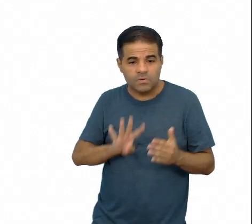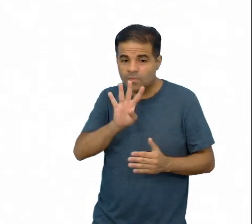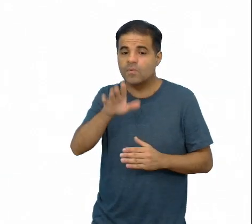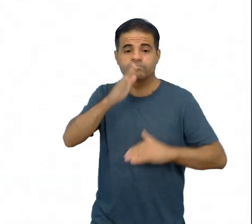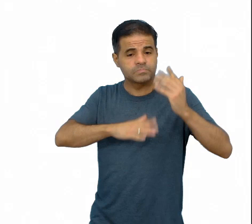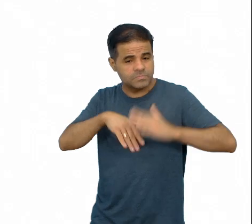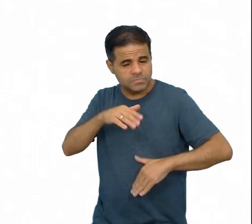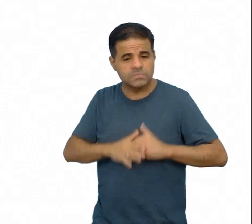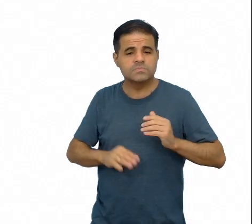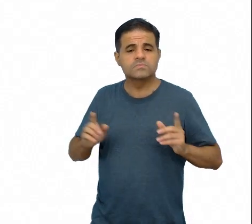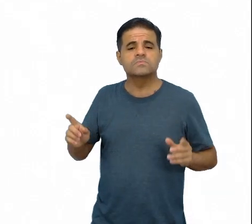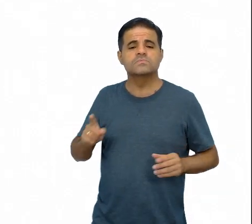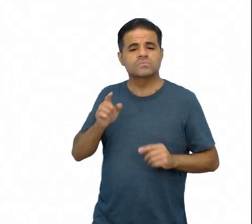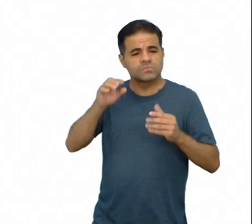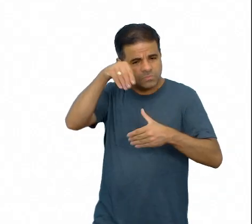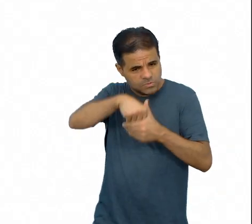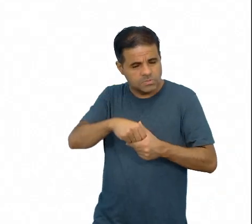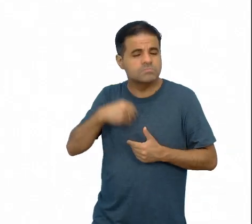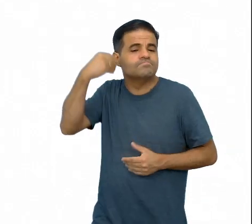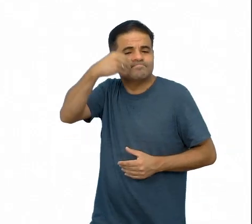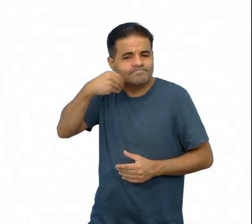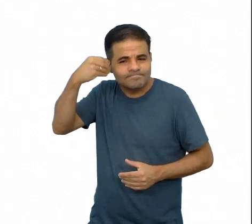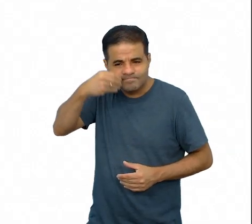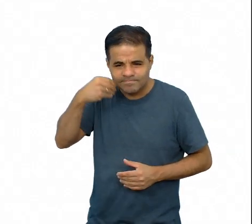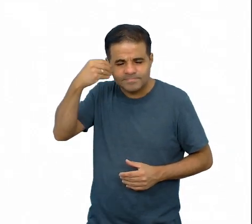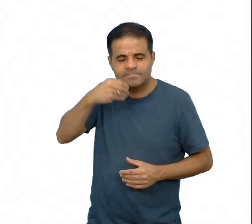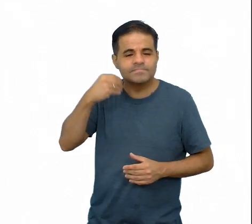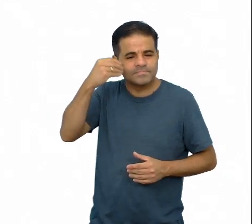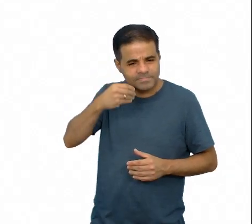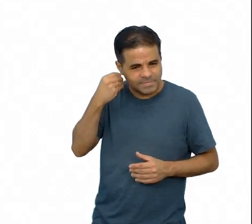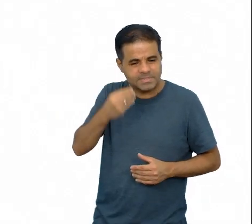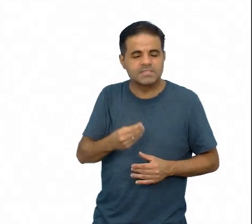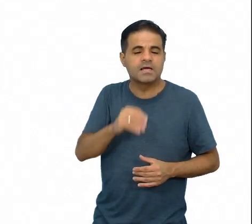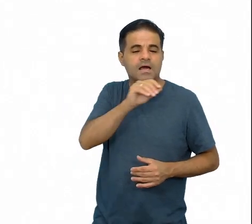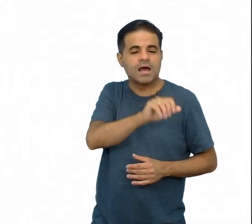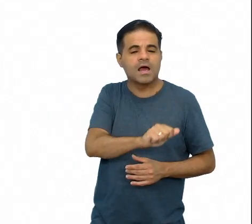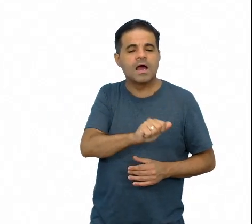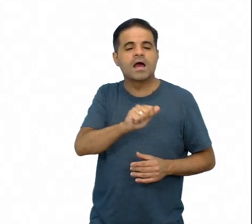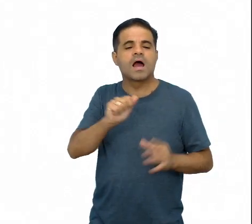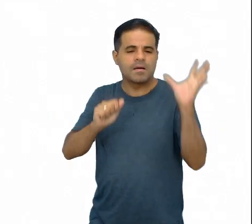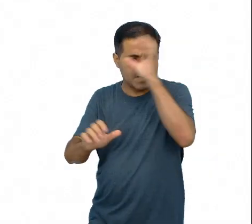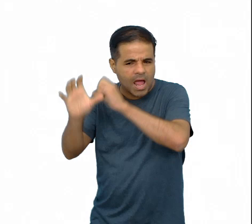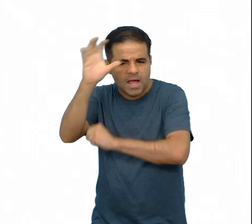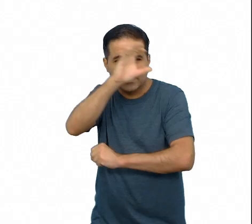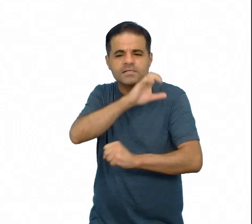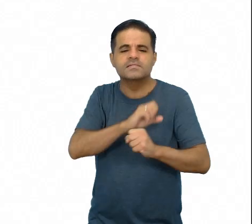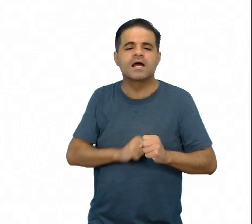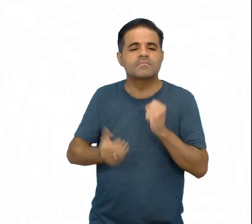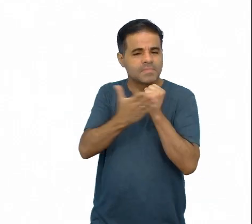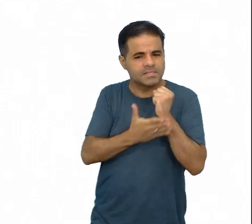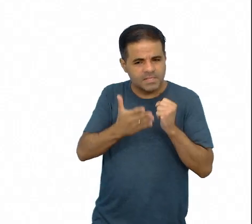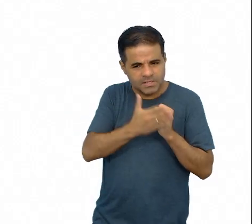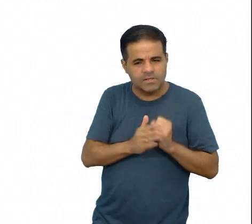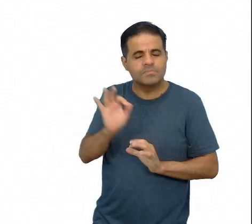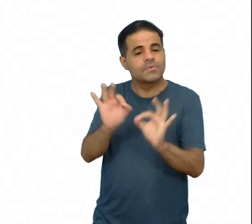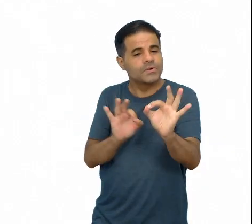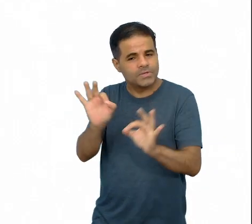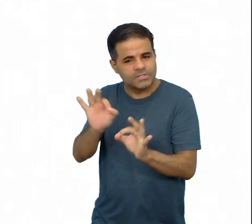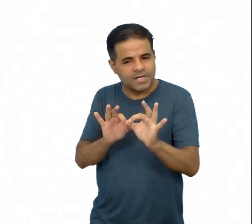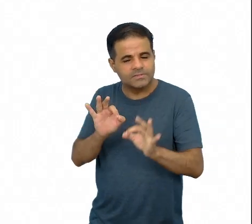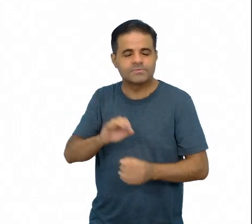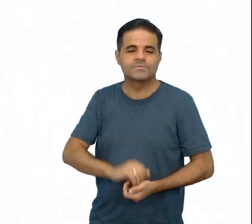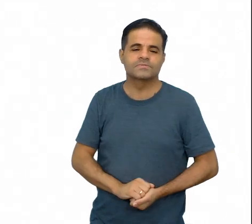executar as mini-lições contidas nas experiências, né, de aprendizagem baseada em projetos.